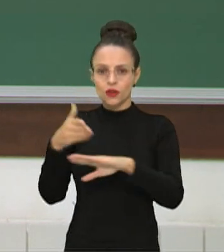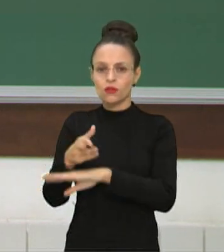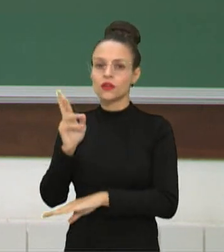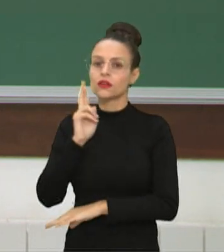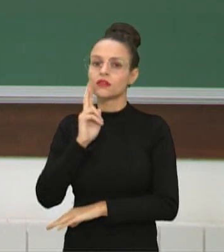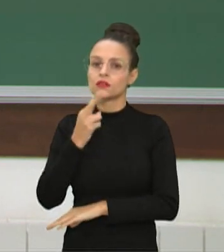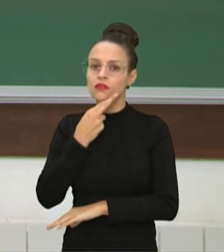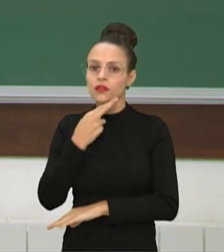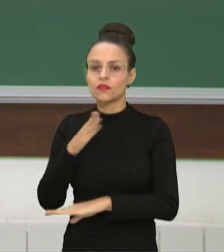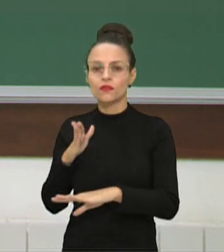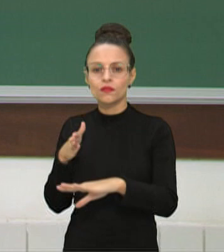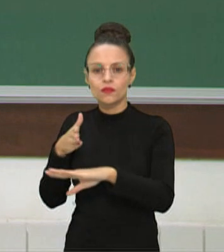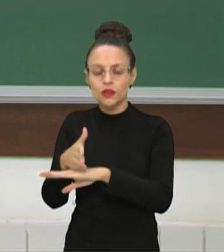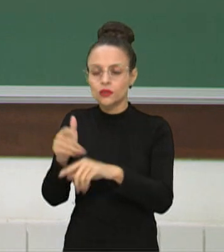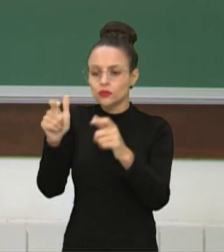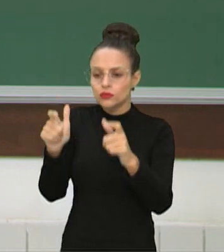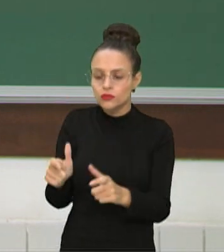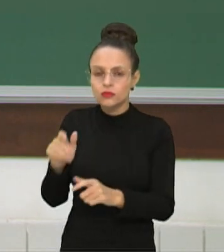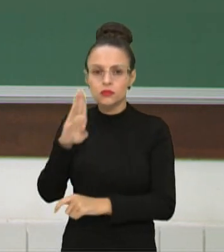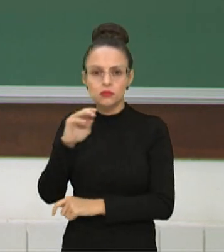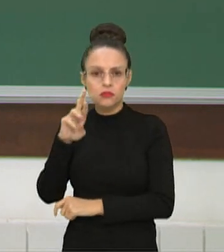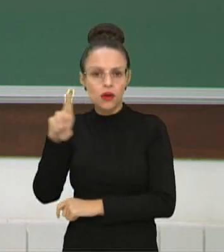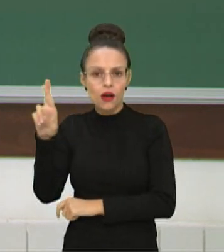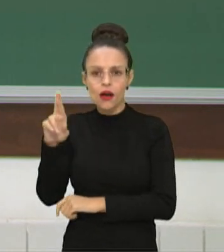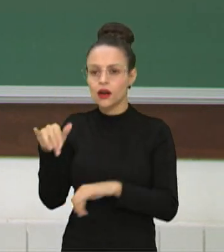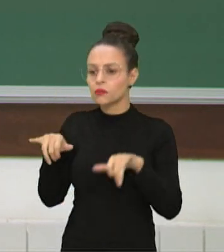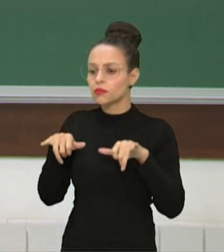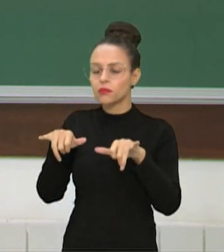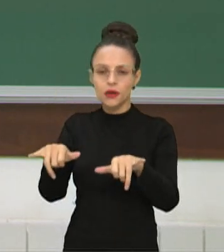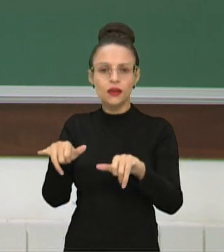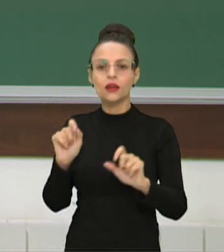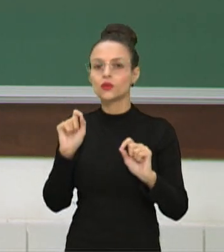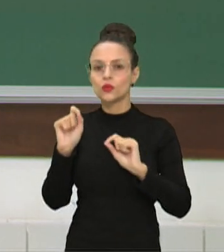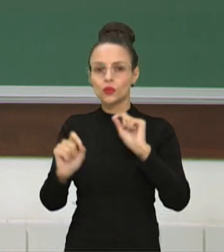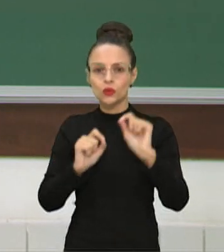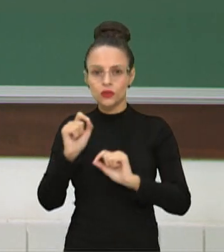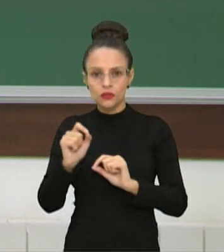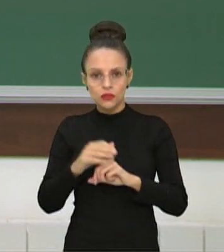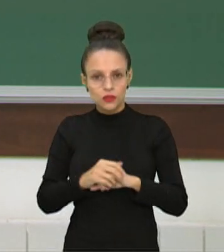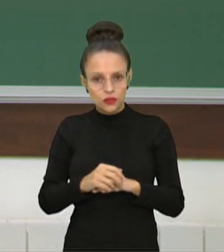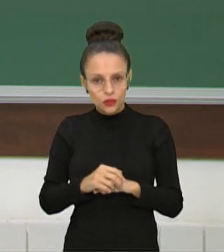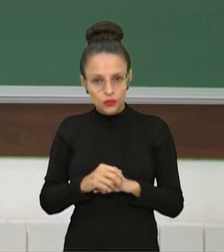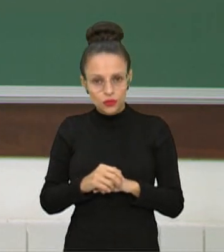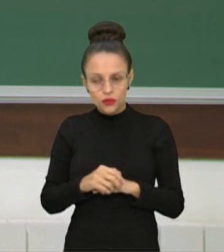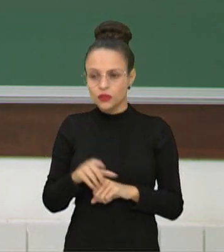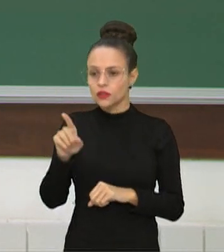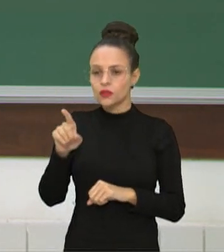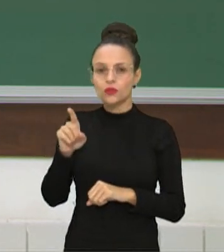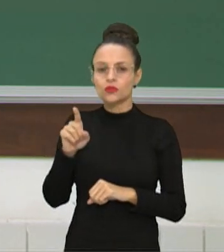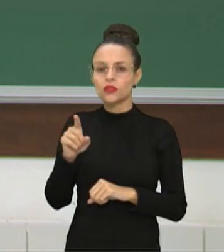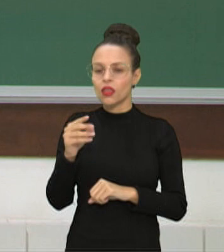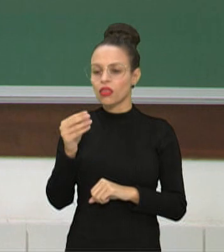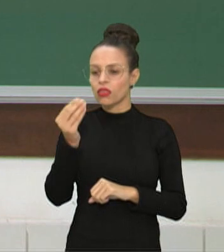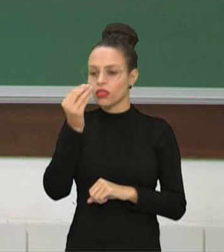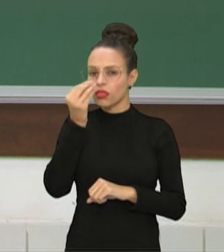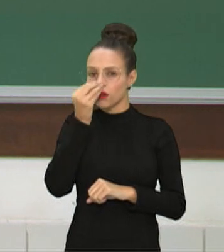você chega num bar, vai num supermercado, ele não te dá muita bola se você vem